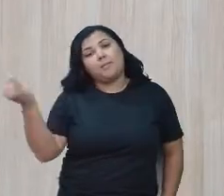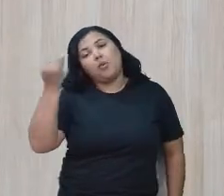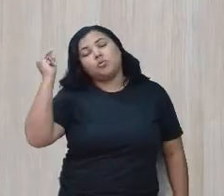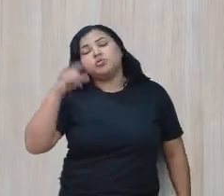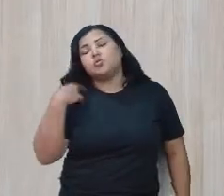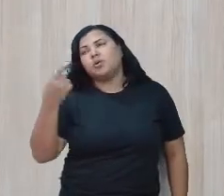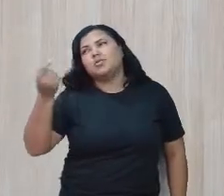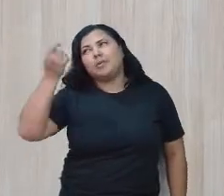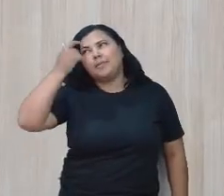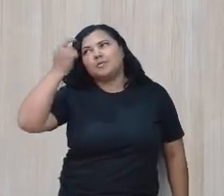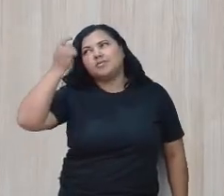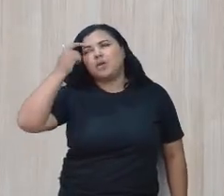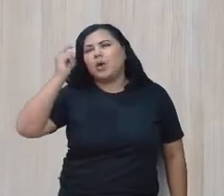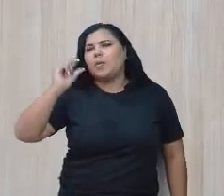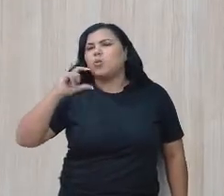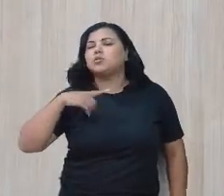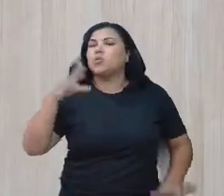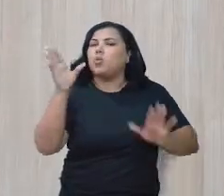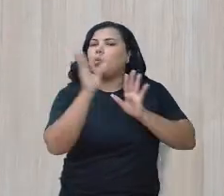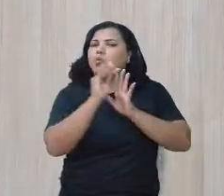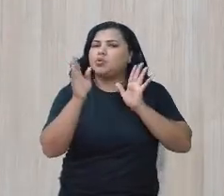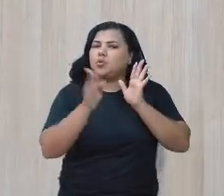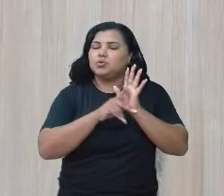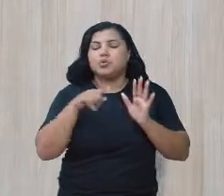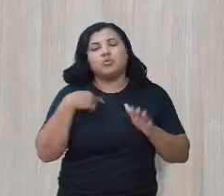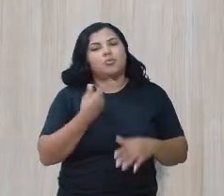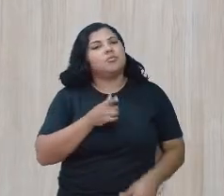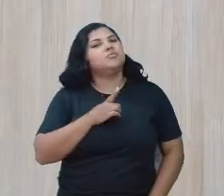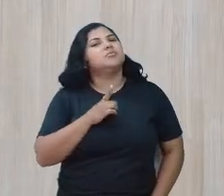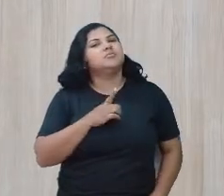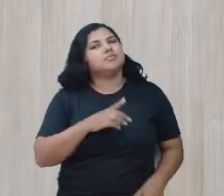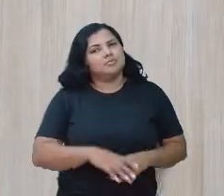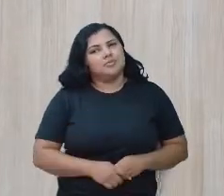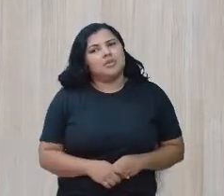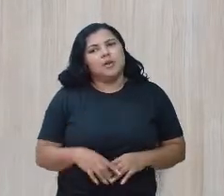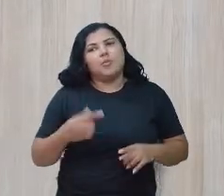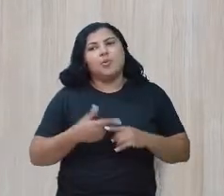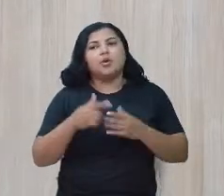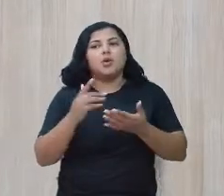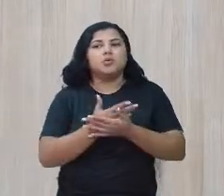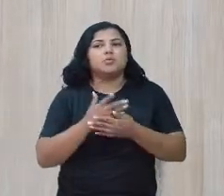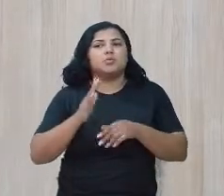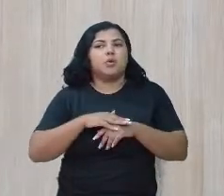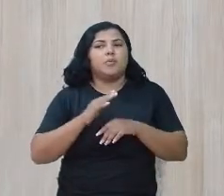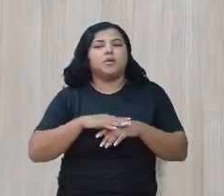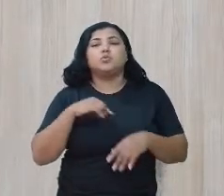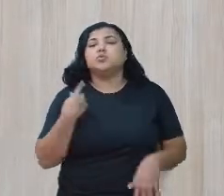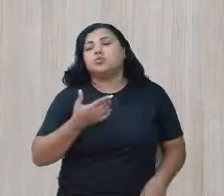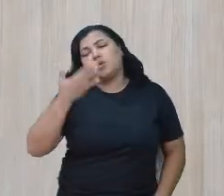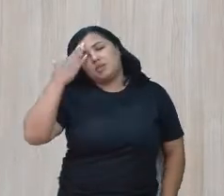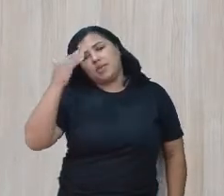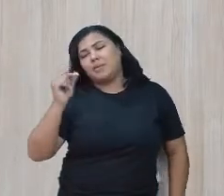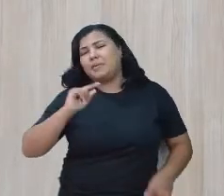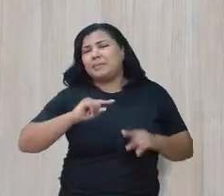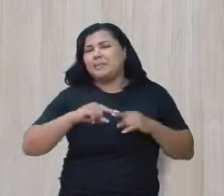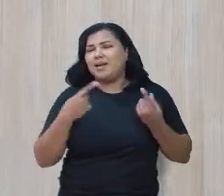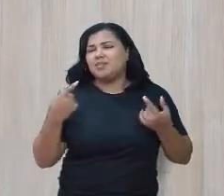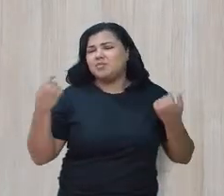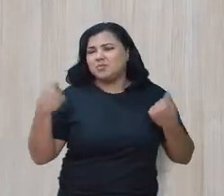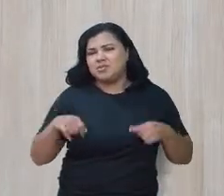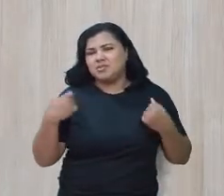gente pensar um pouco sobre o conteúdo que a gente tem, porque às vezes a gente sabe, mas a gente